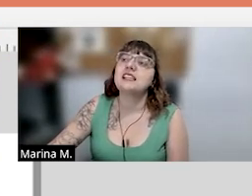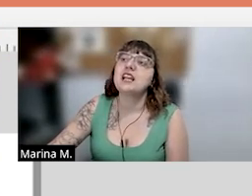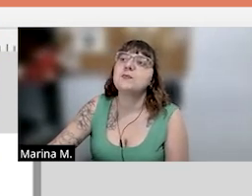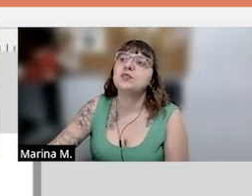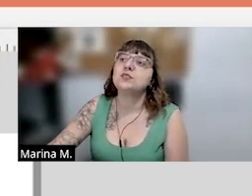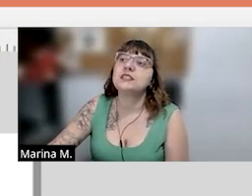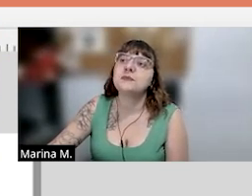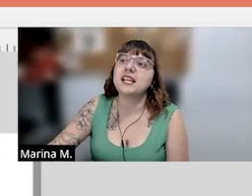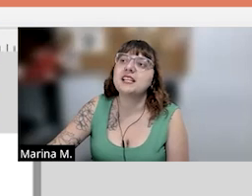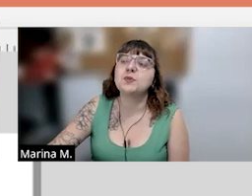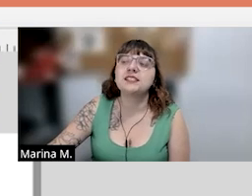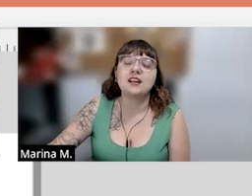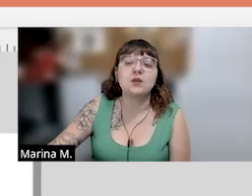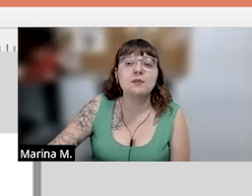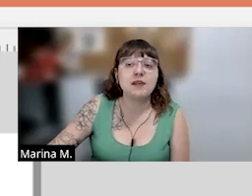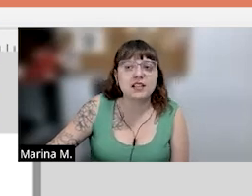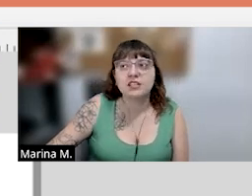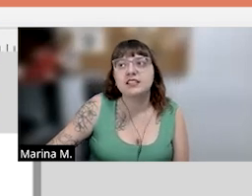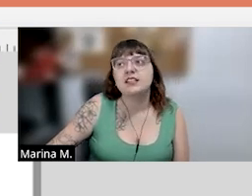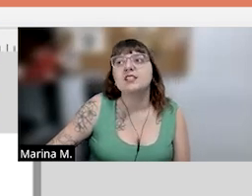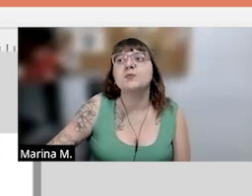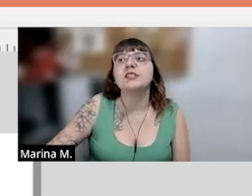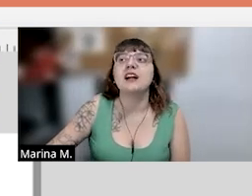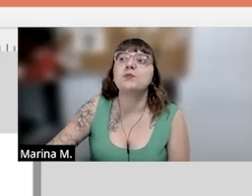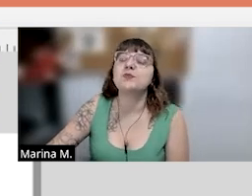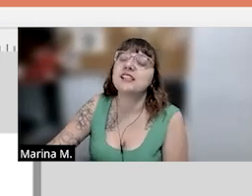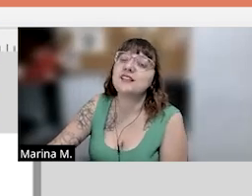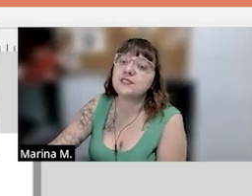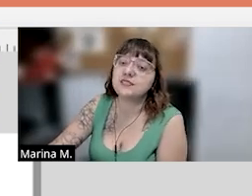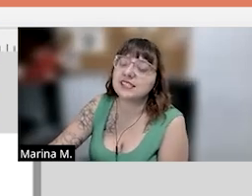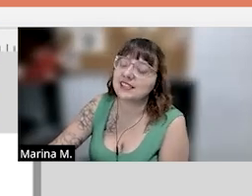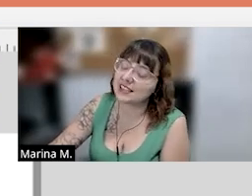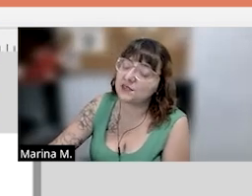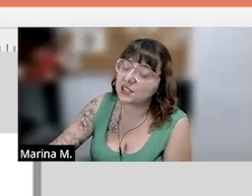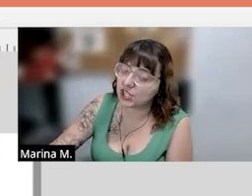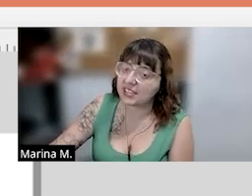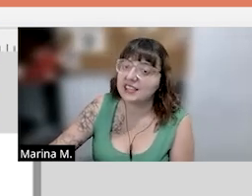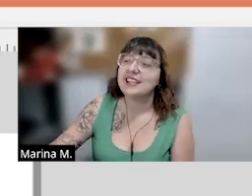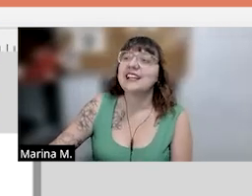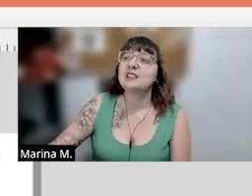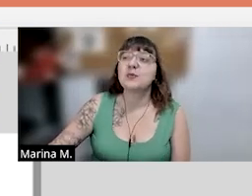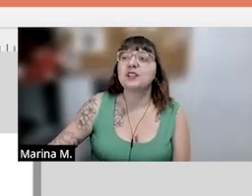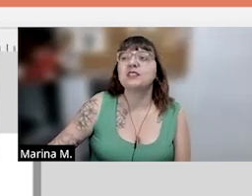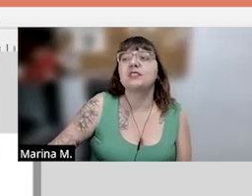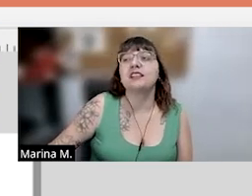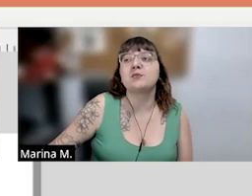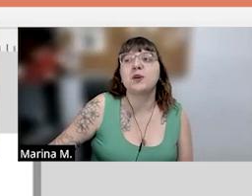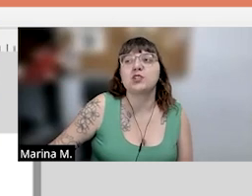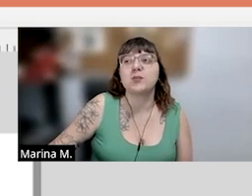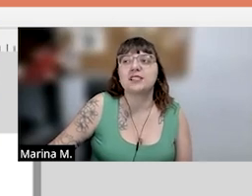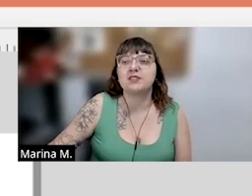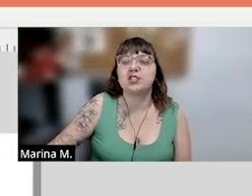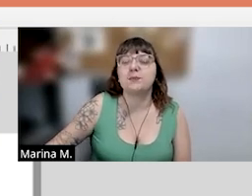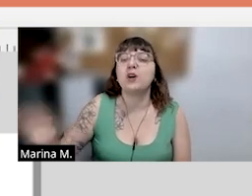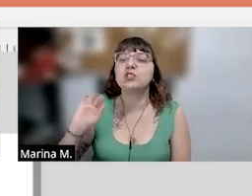esse. E aí eu posso também exportar como imagem, exportar como SVG. Esse export